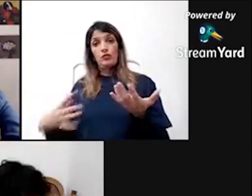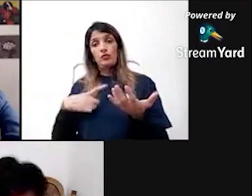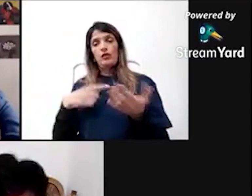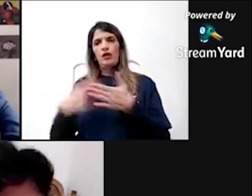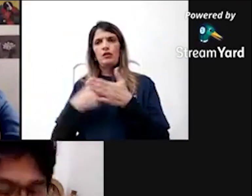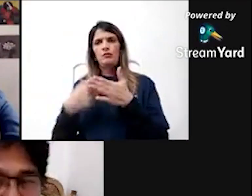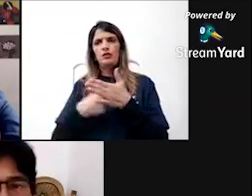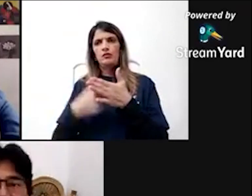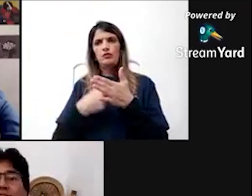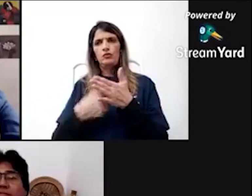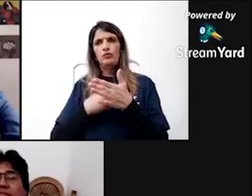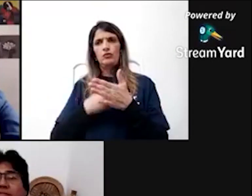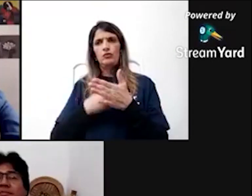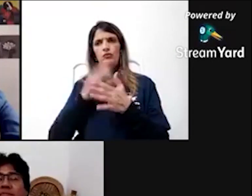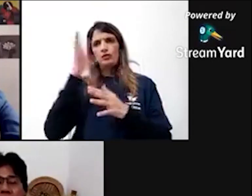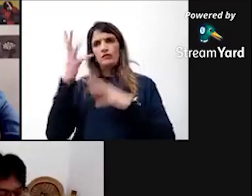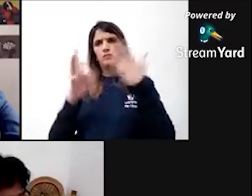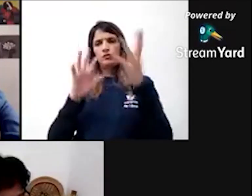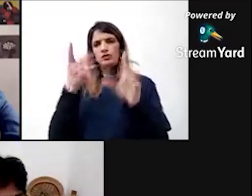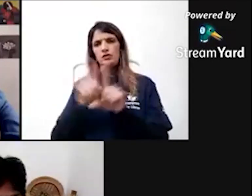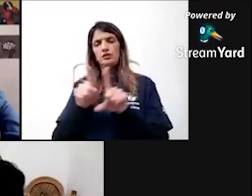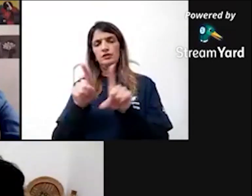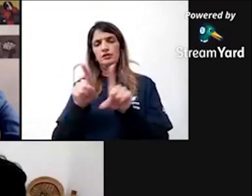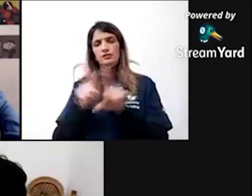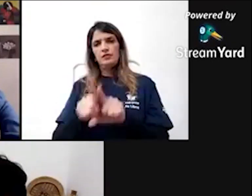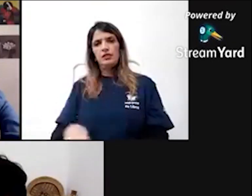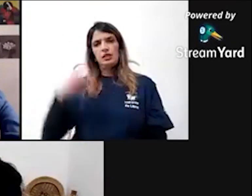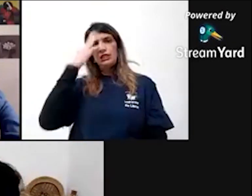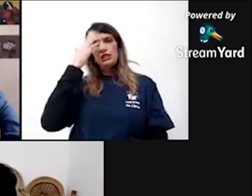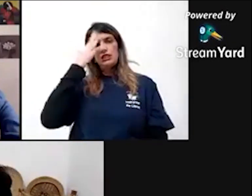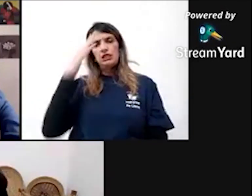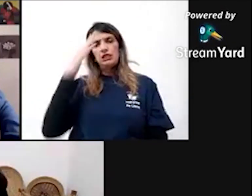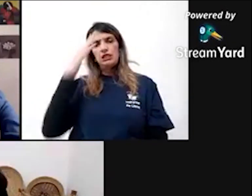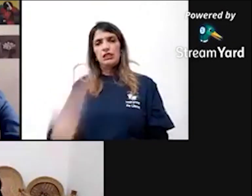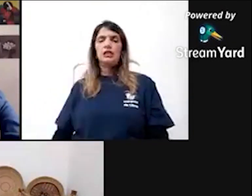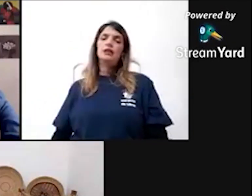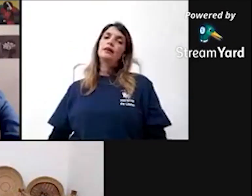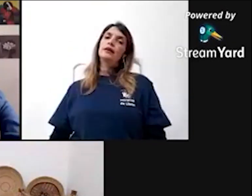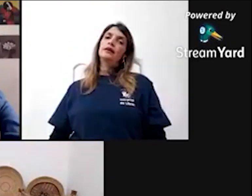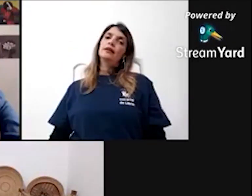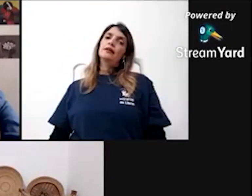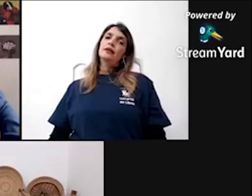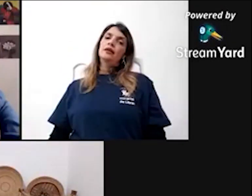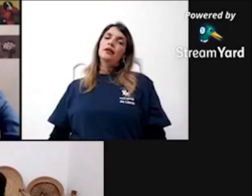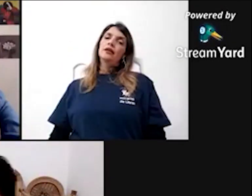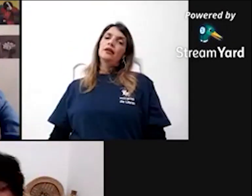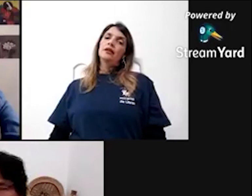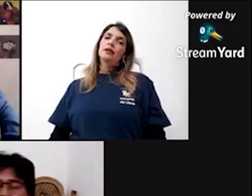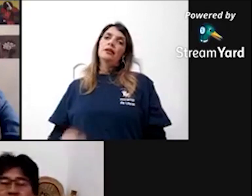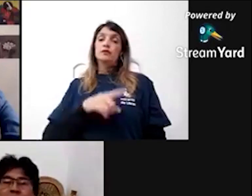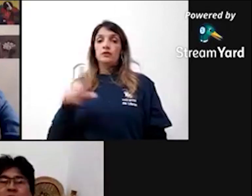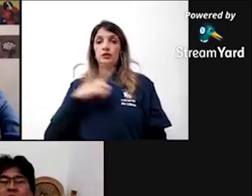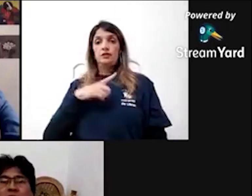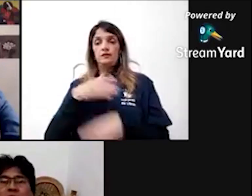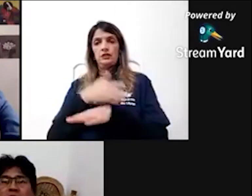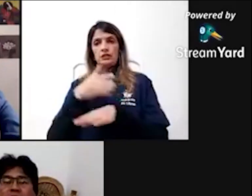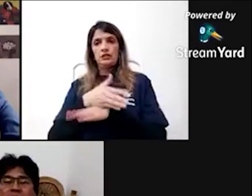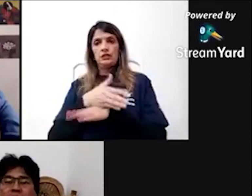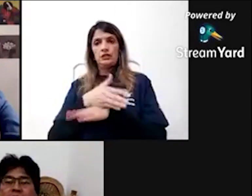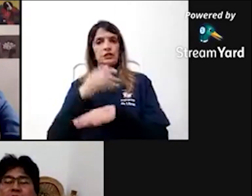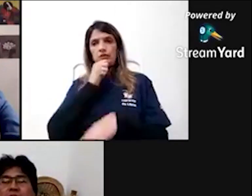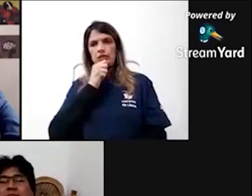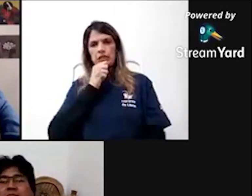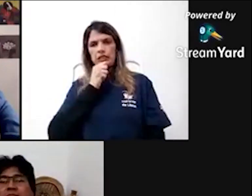que vão surgir também. Sei que nem todo mundo teve acesso já imediato e direto ao material. A gente